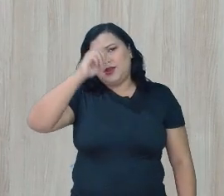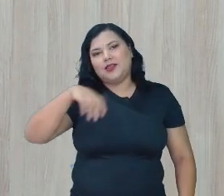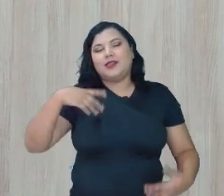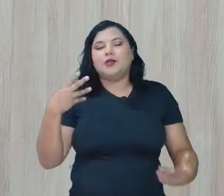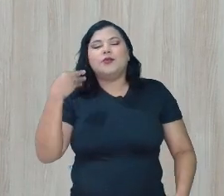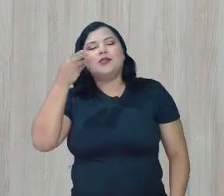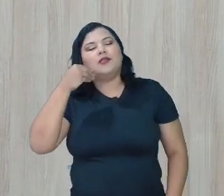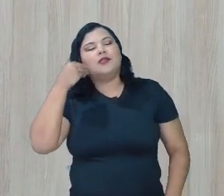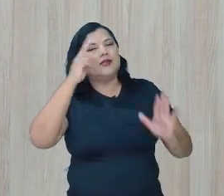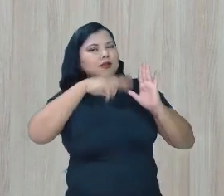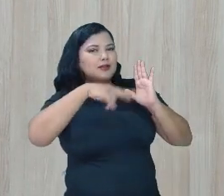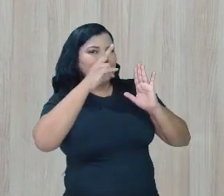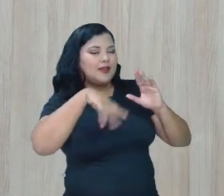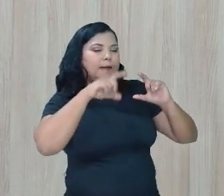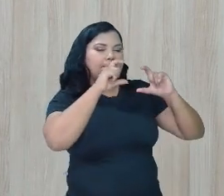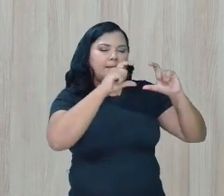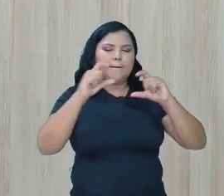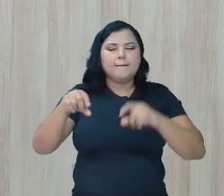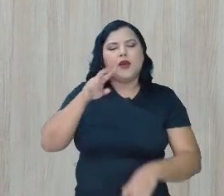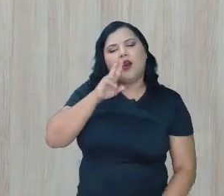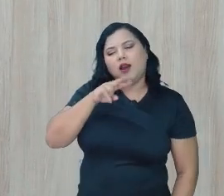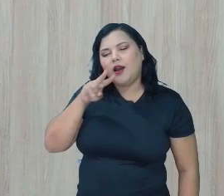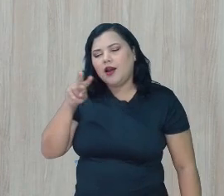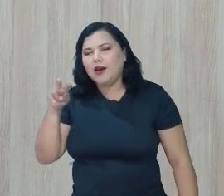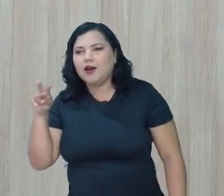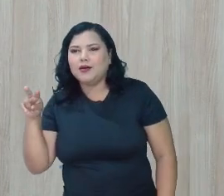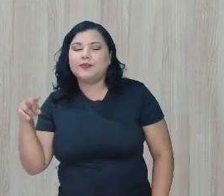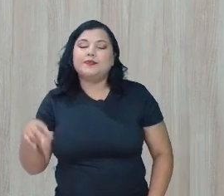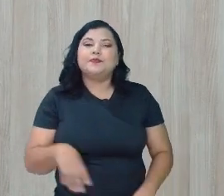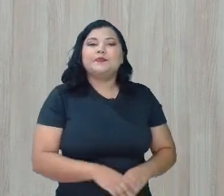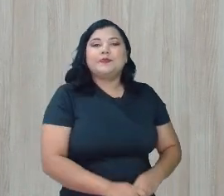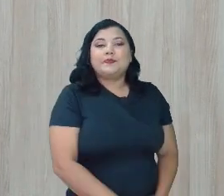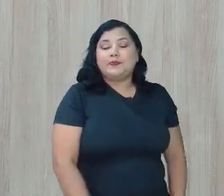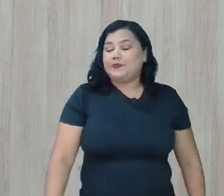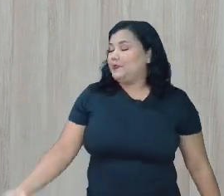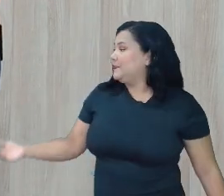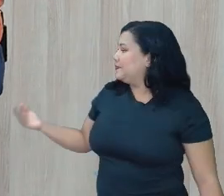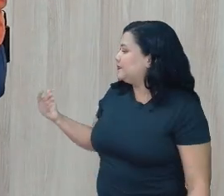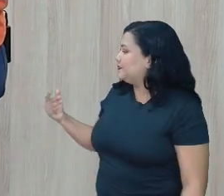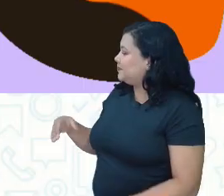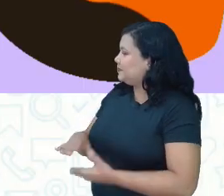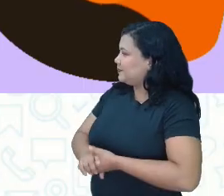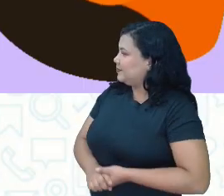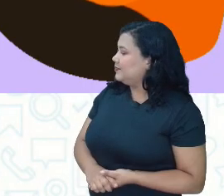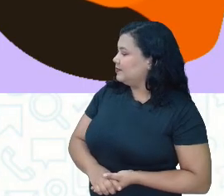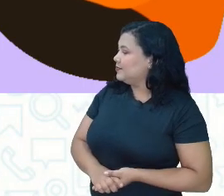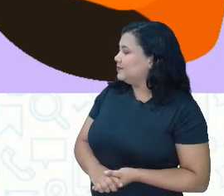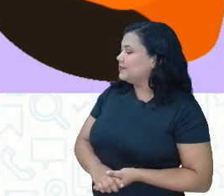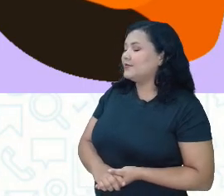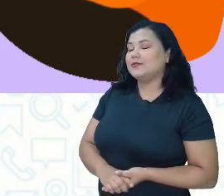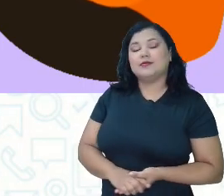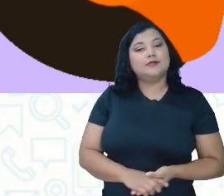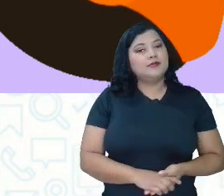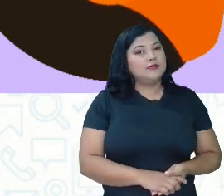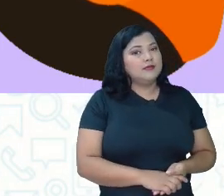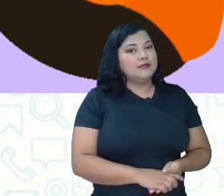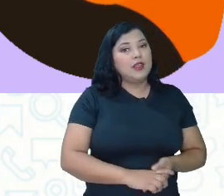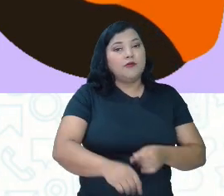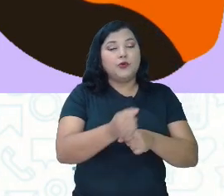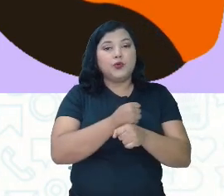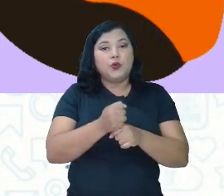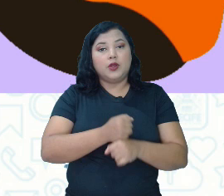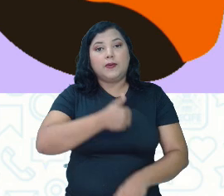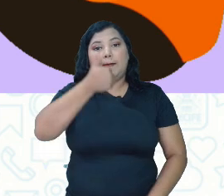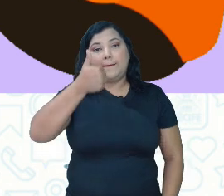as histórias em quadrinhos. Foi em 1814 que o pintor